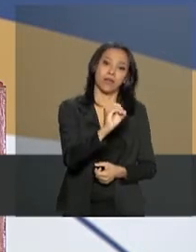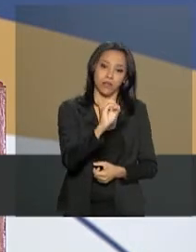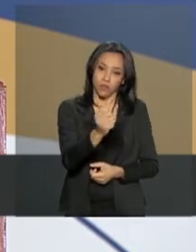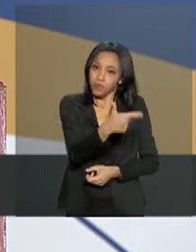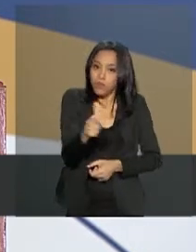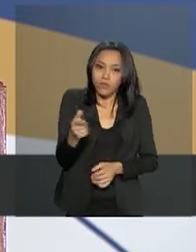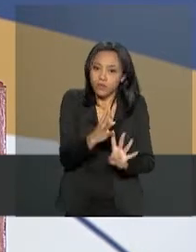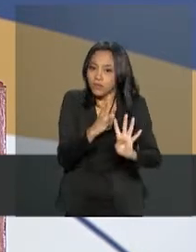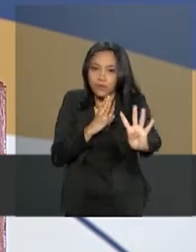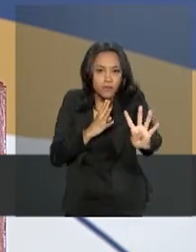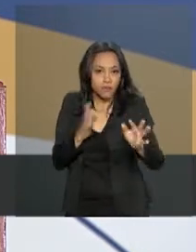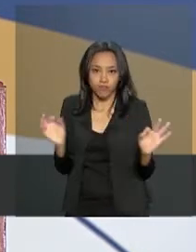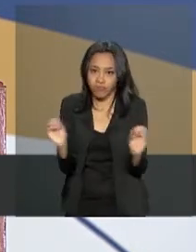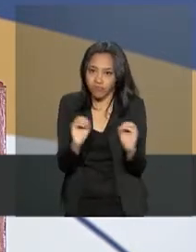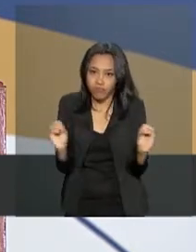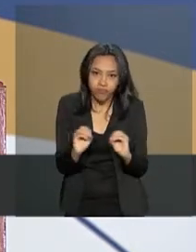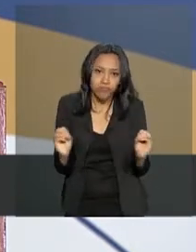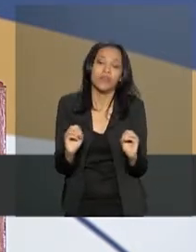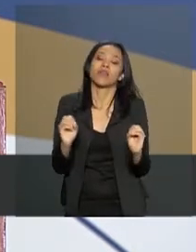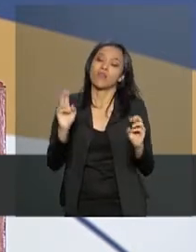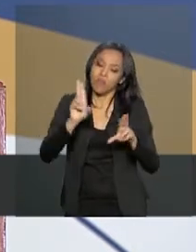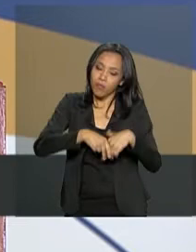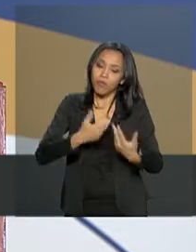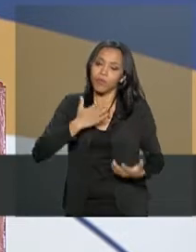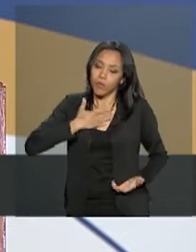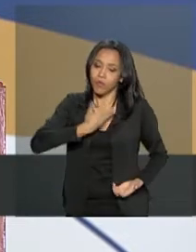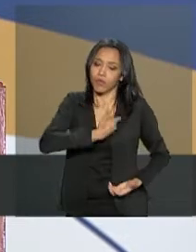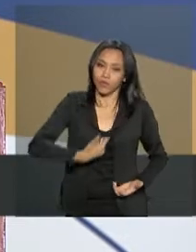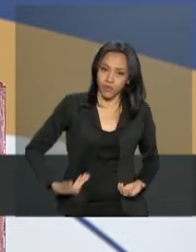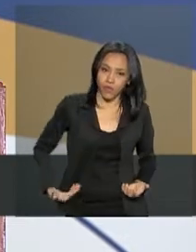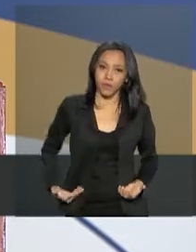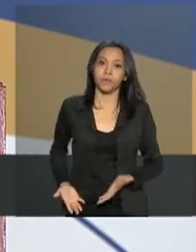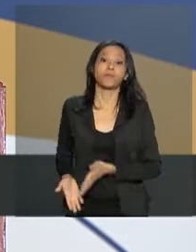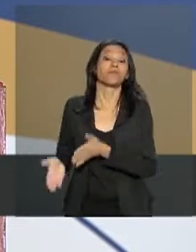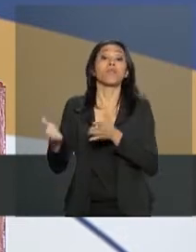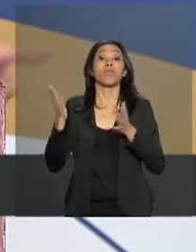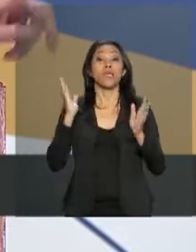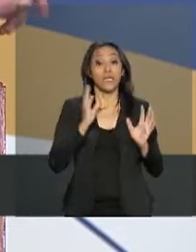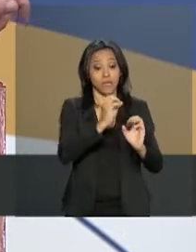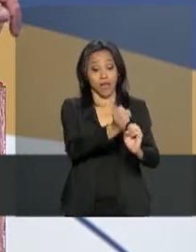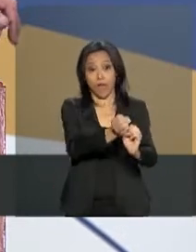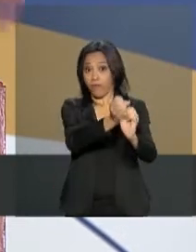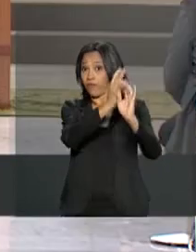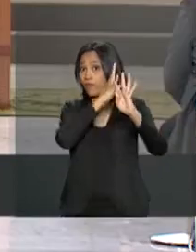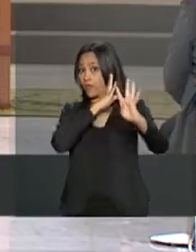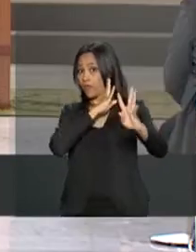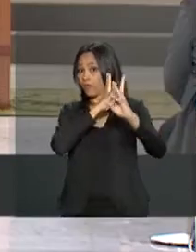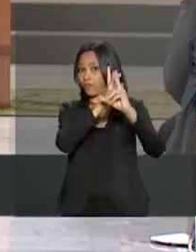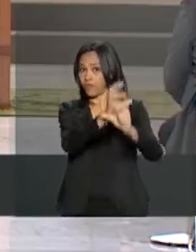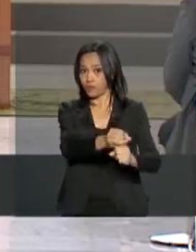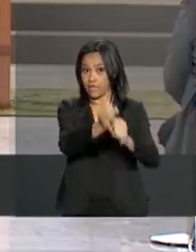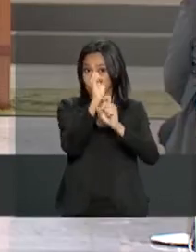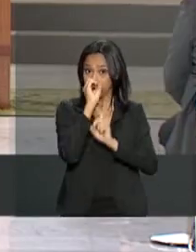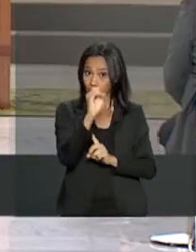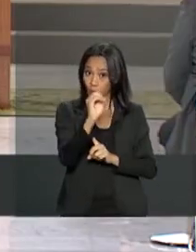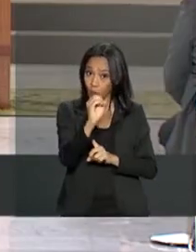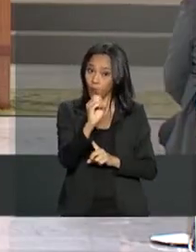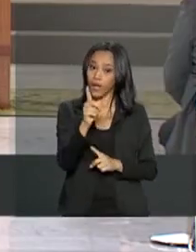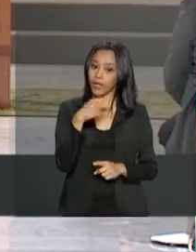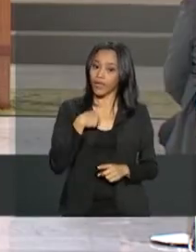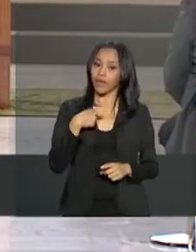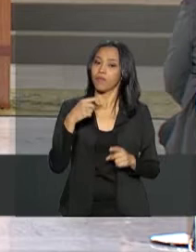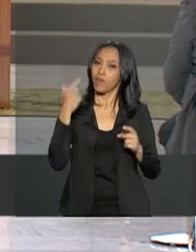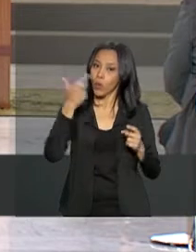precisamente no nosso governo e sobre ter sido gerada aqui vai mais um tópico da assistência social